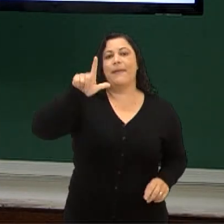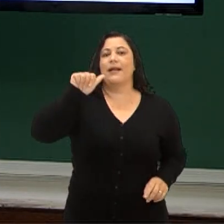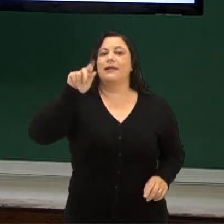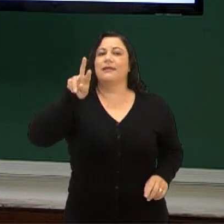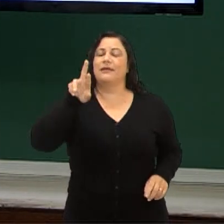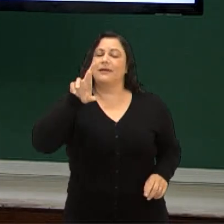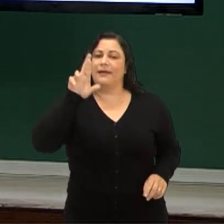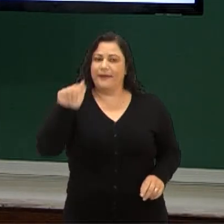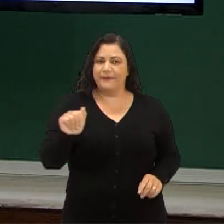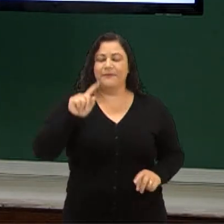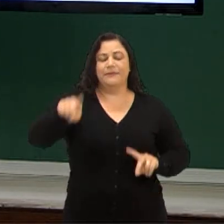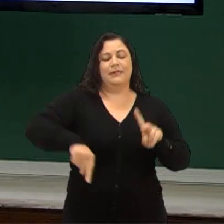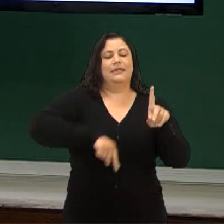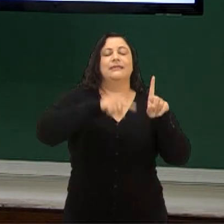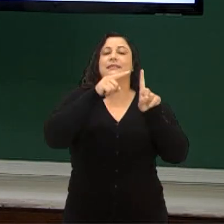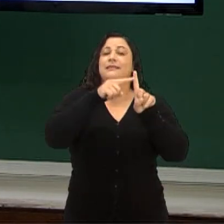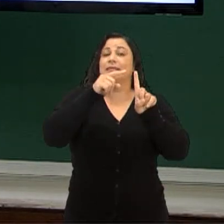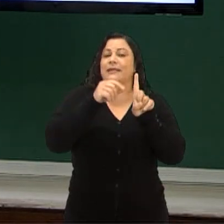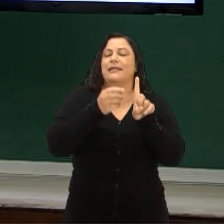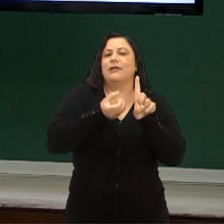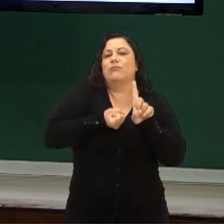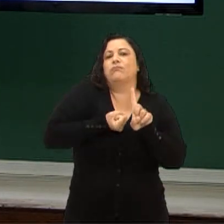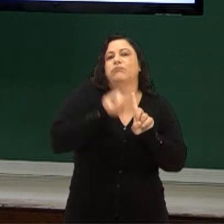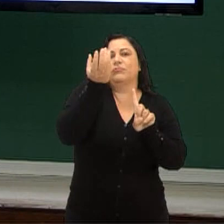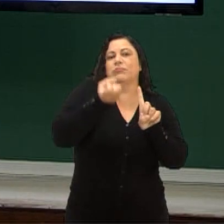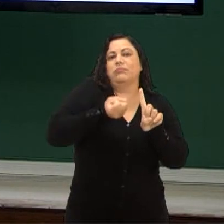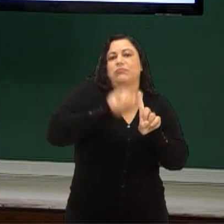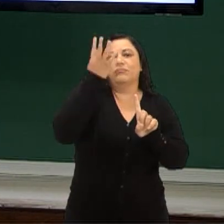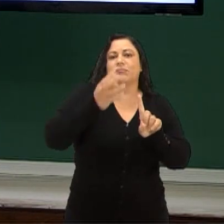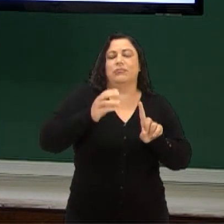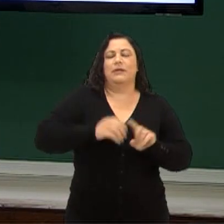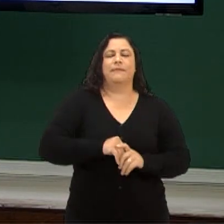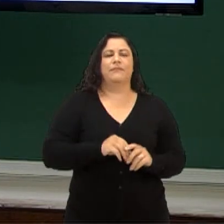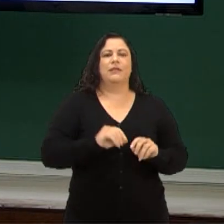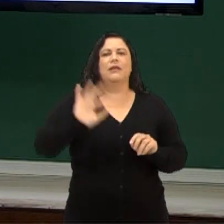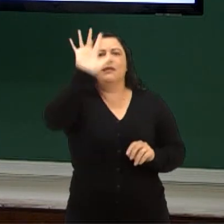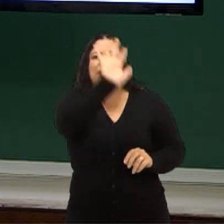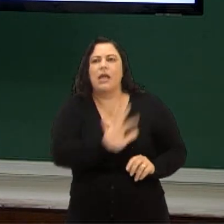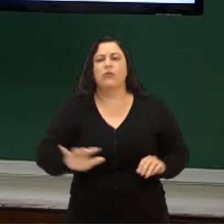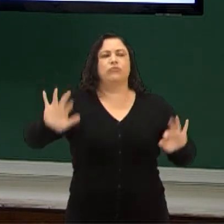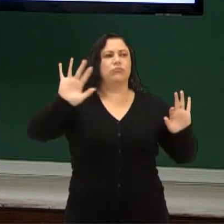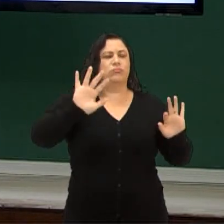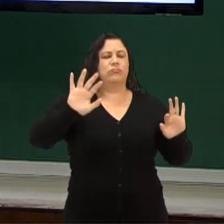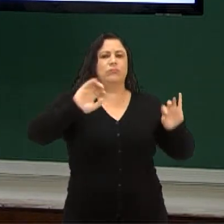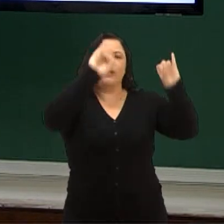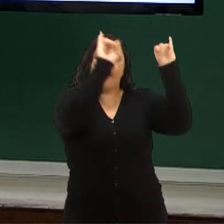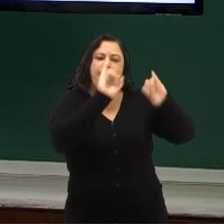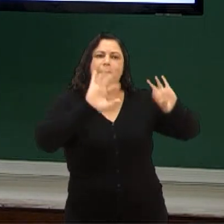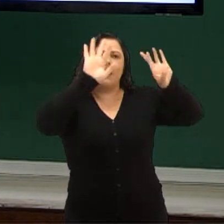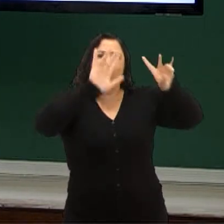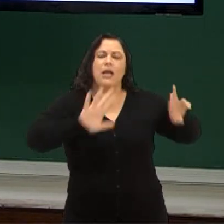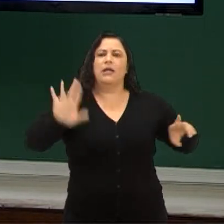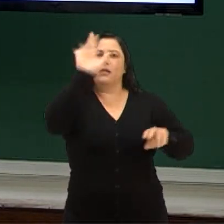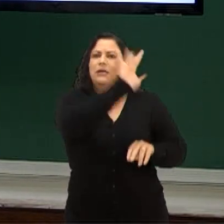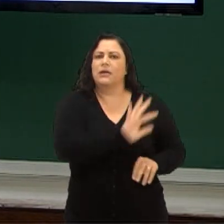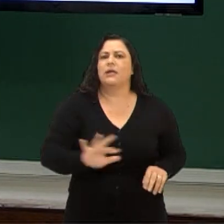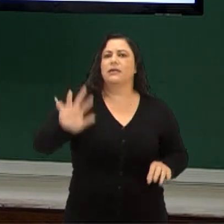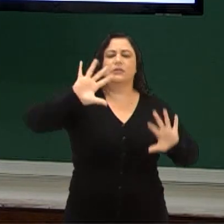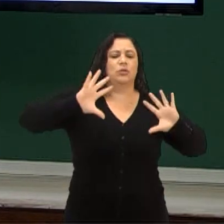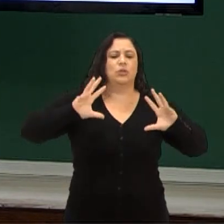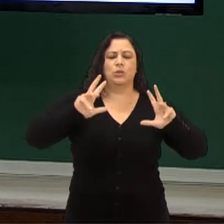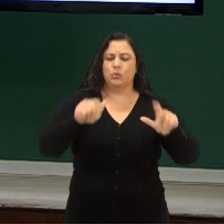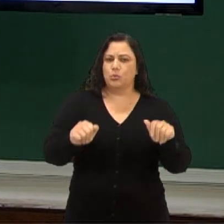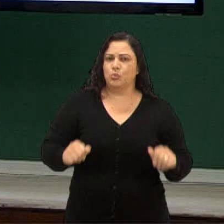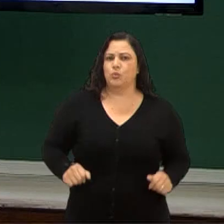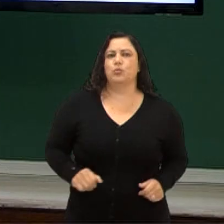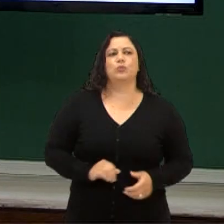parte gráfica ali, né? Então repare que disso nós já extraímos, então é muito bacana a tirinha, ela traz rapidamente a informação